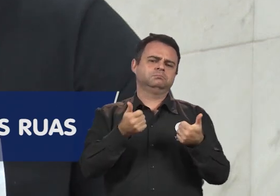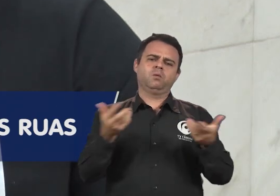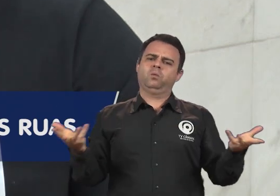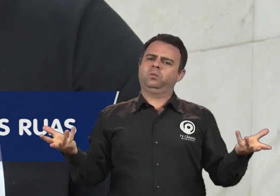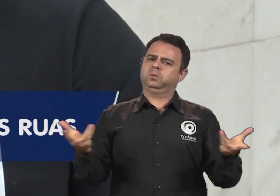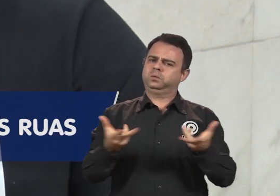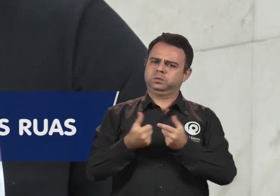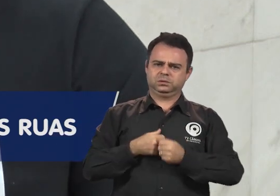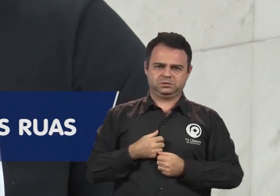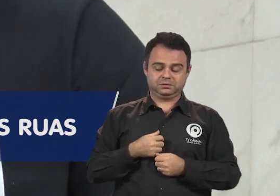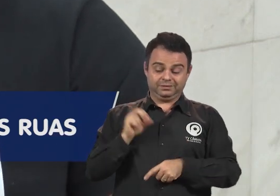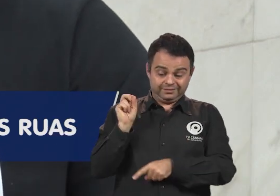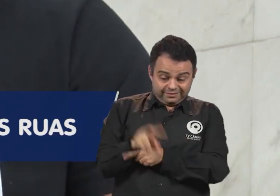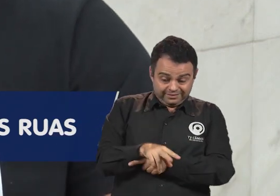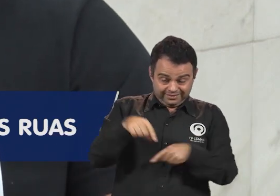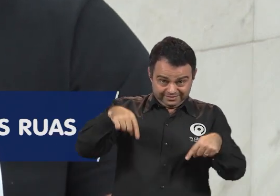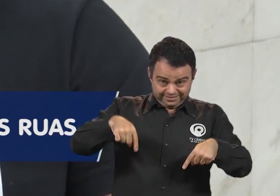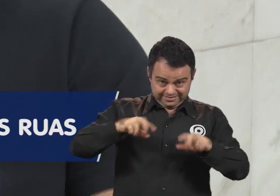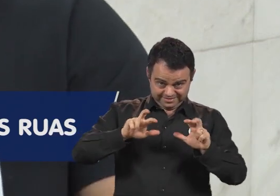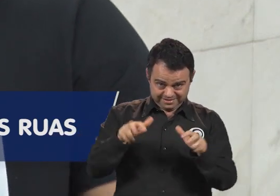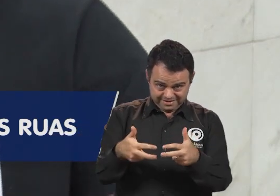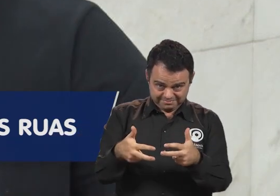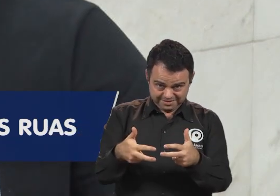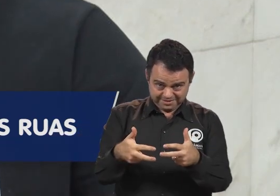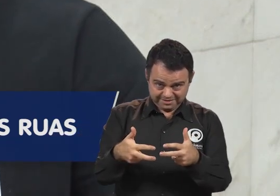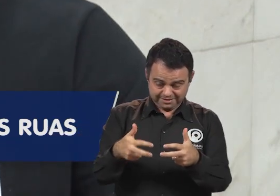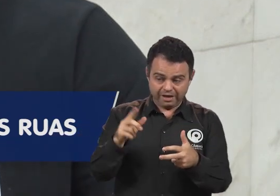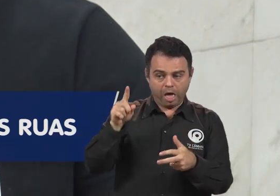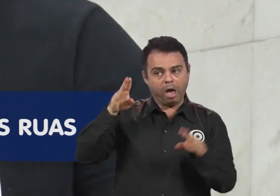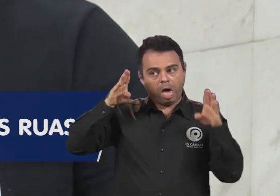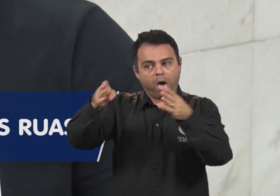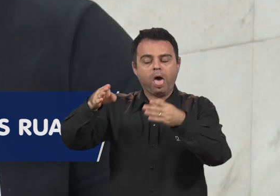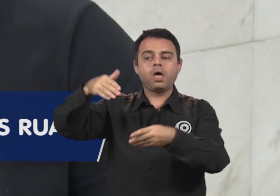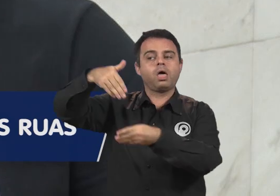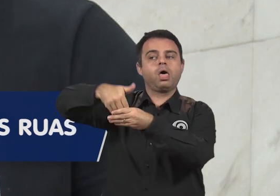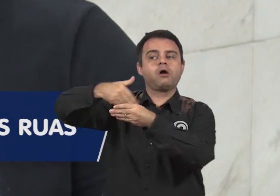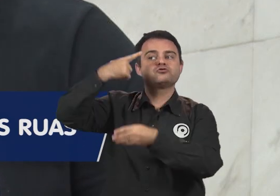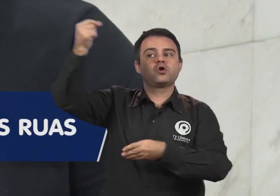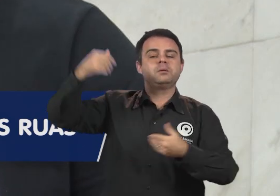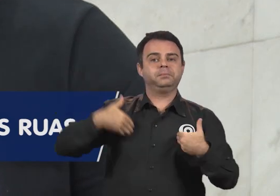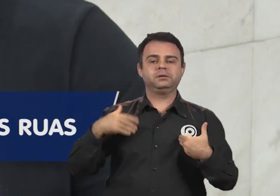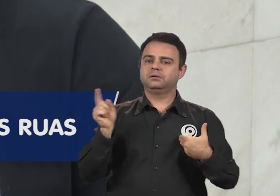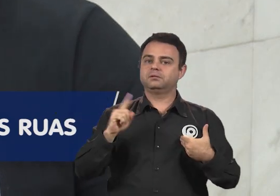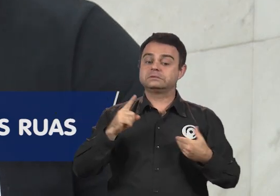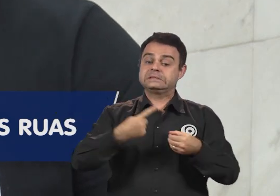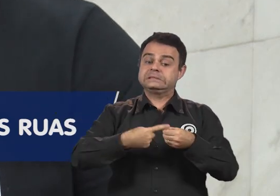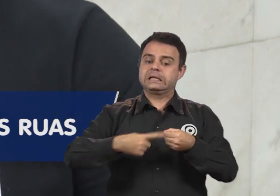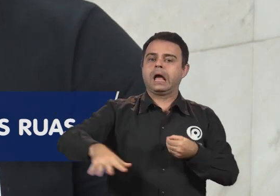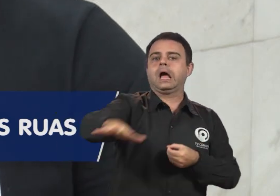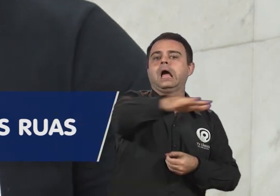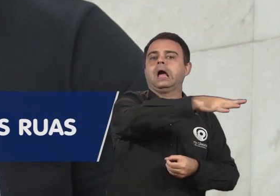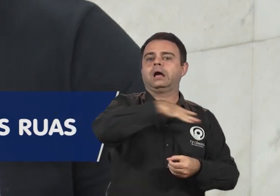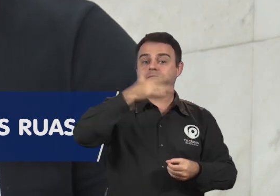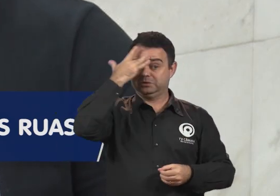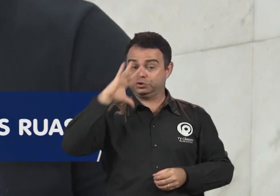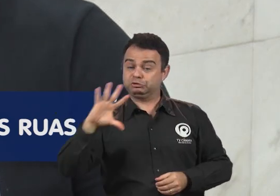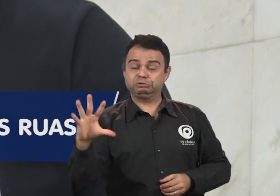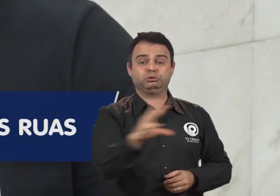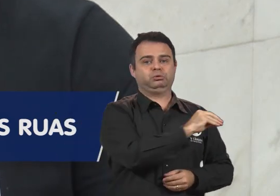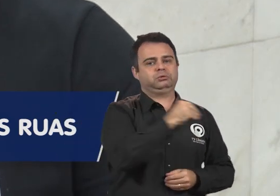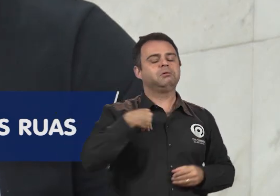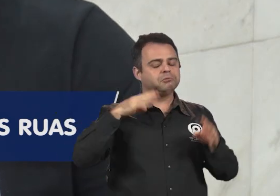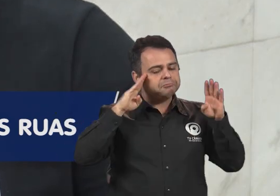somos eleitos só para trabalhar por quem votou em nós. Nós somos eleitos para trabalhar por uma cidade. Então, esse é o meu